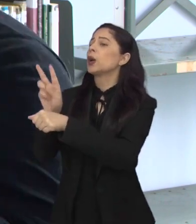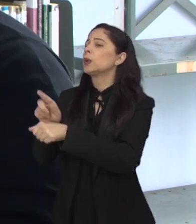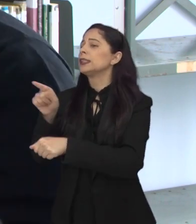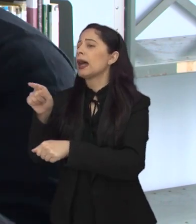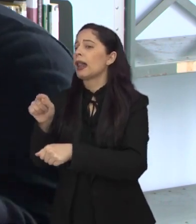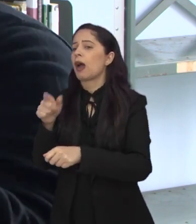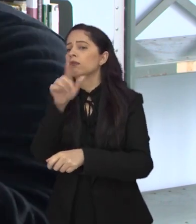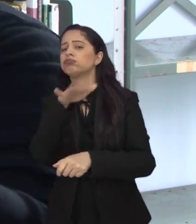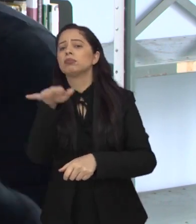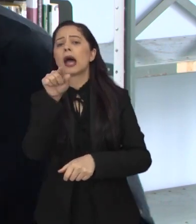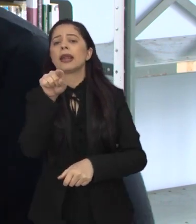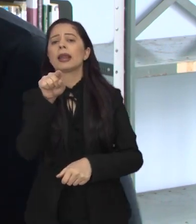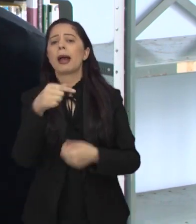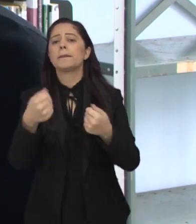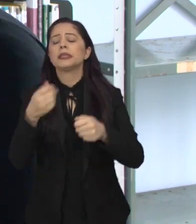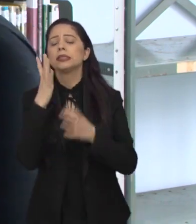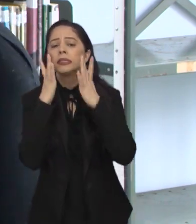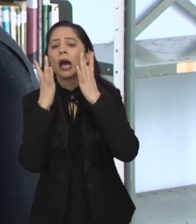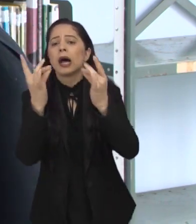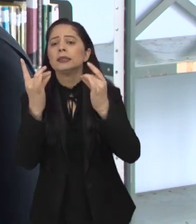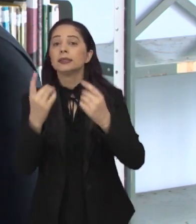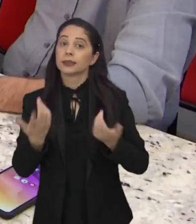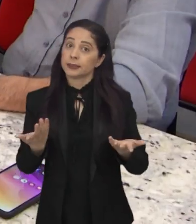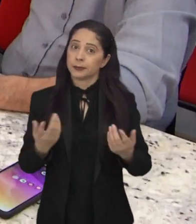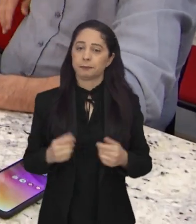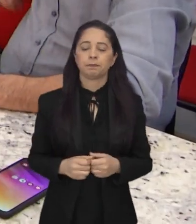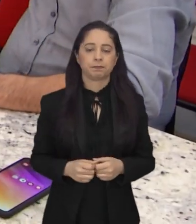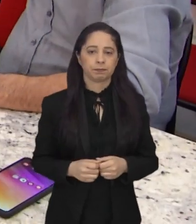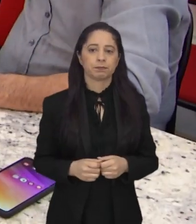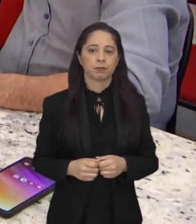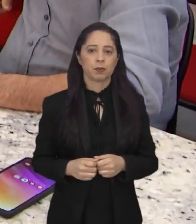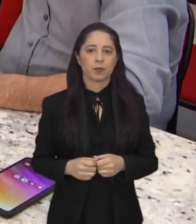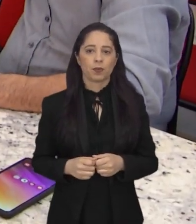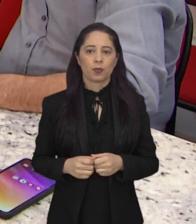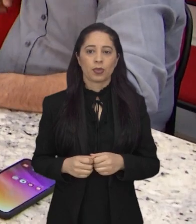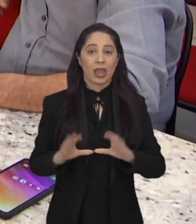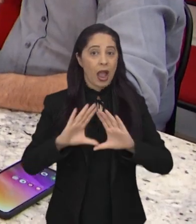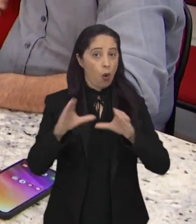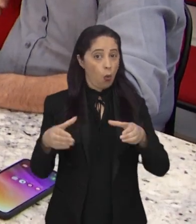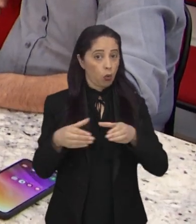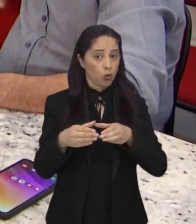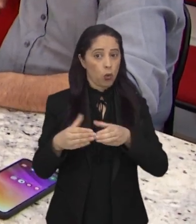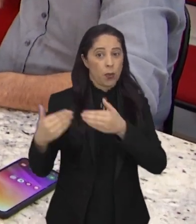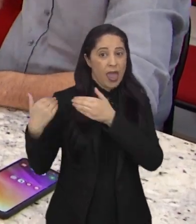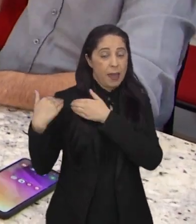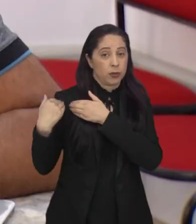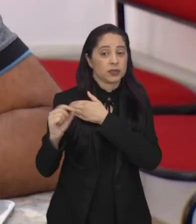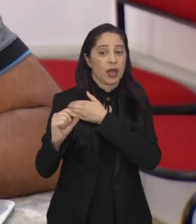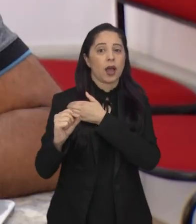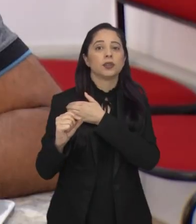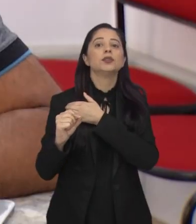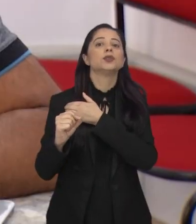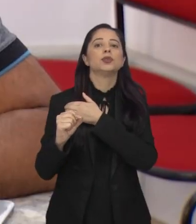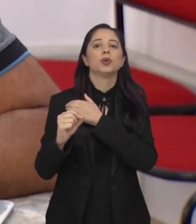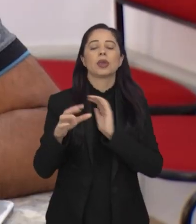com mais atenção para esse setor, para esse bairro. Entre as atribuições da comissão está a elaboração de pareceres sobre os